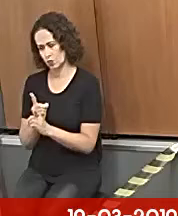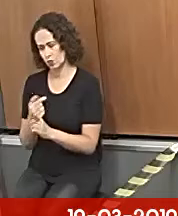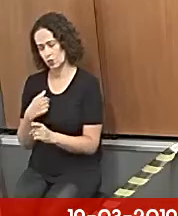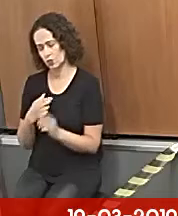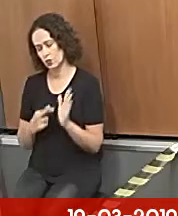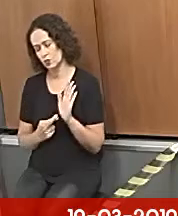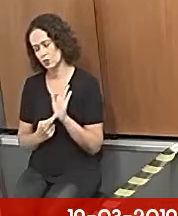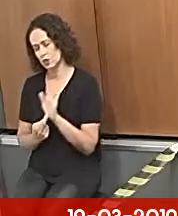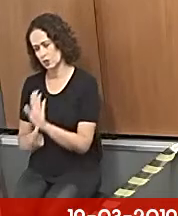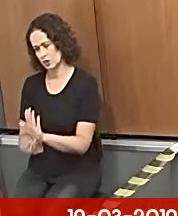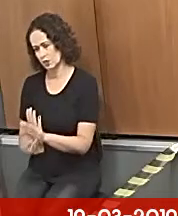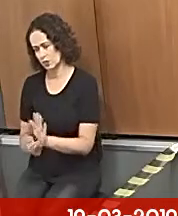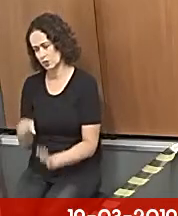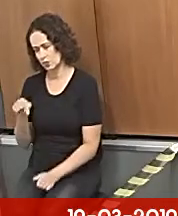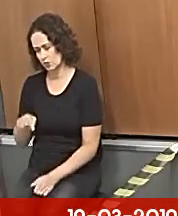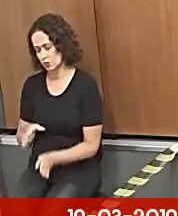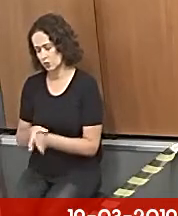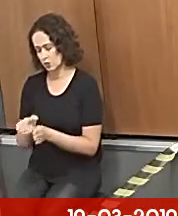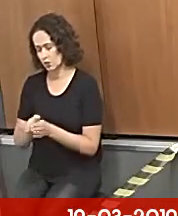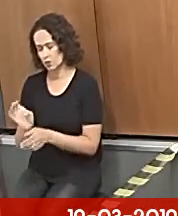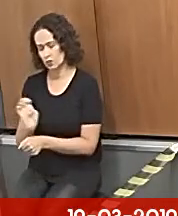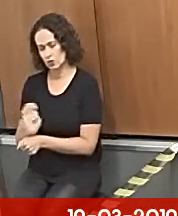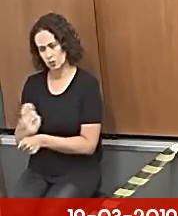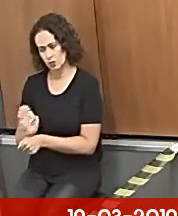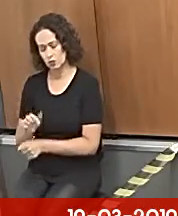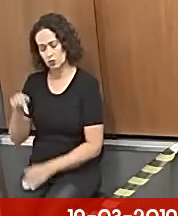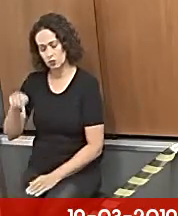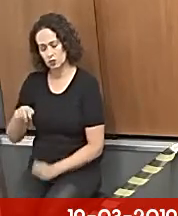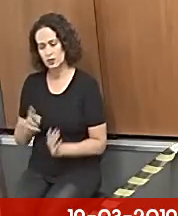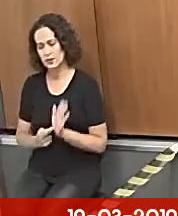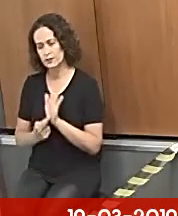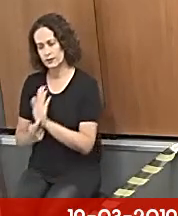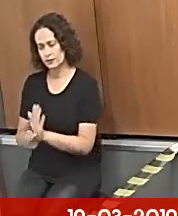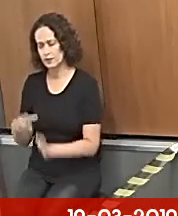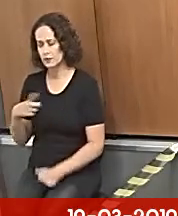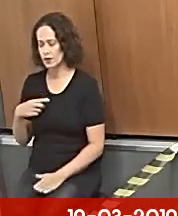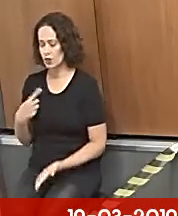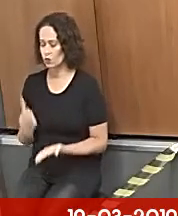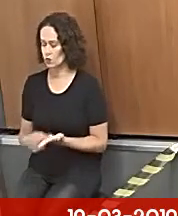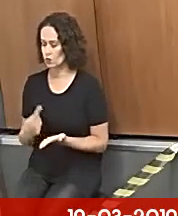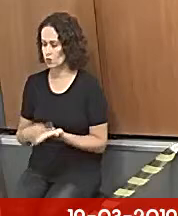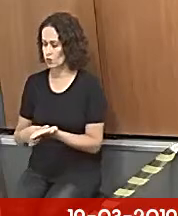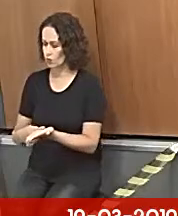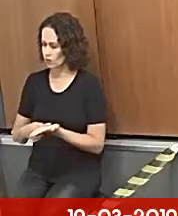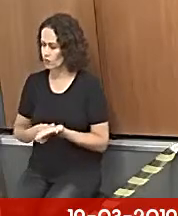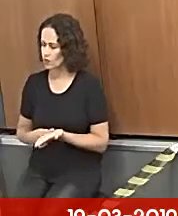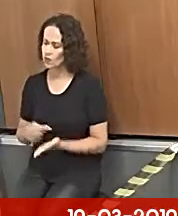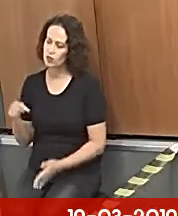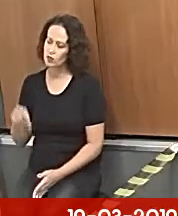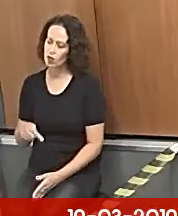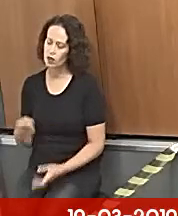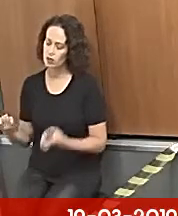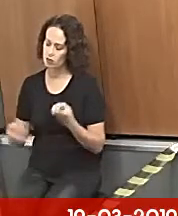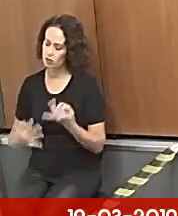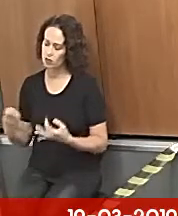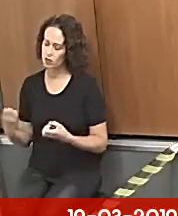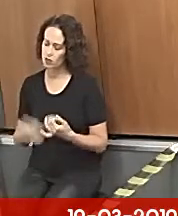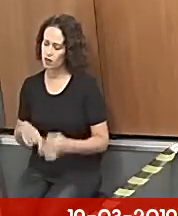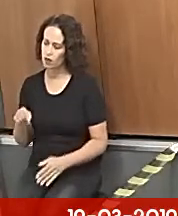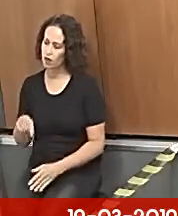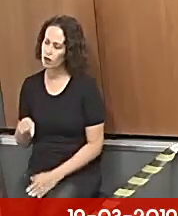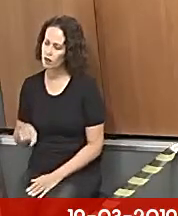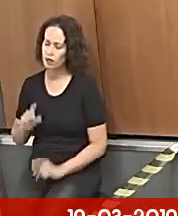estadual e aqui os representantes têm o convite de antemão aprovado para trazer aqui as suas aflições